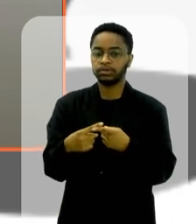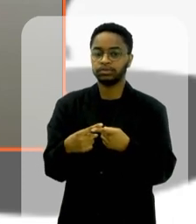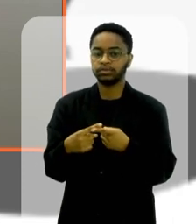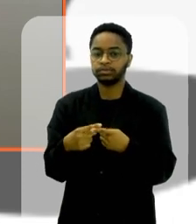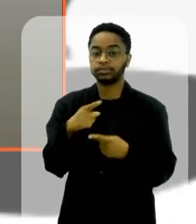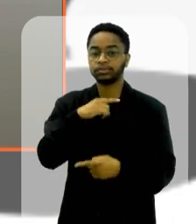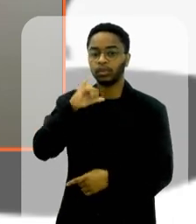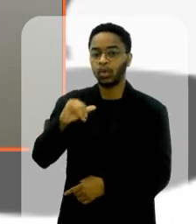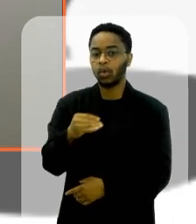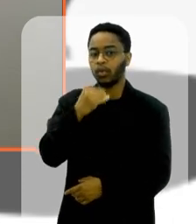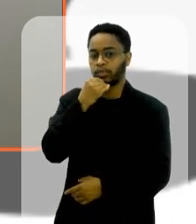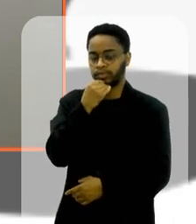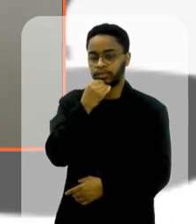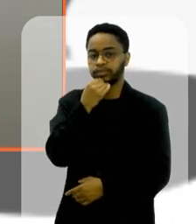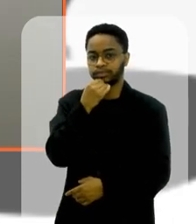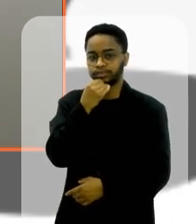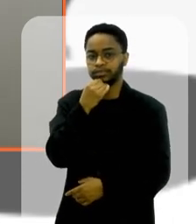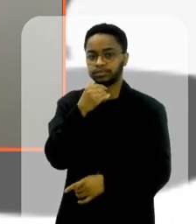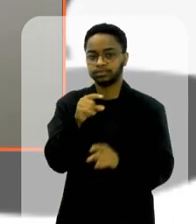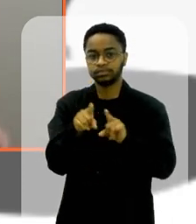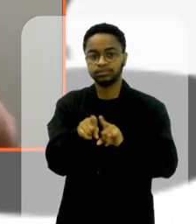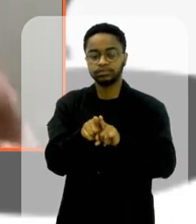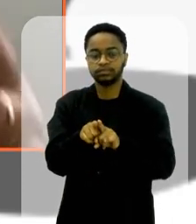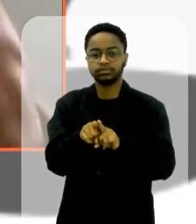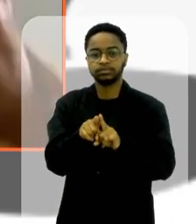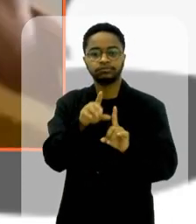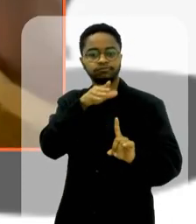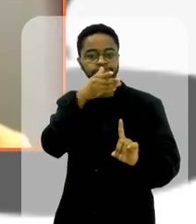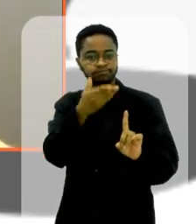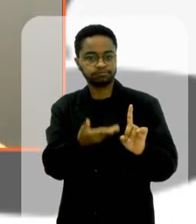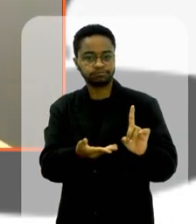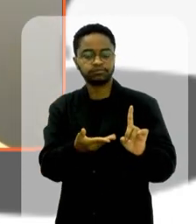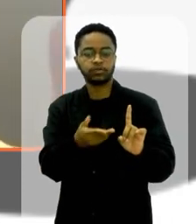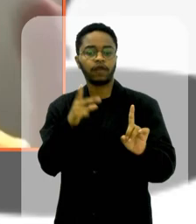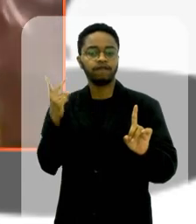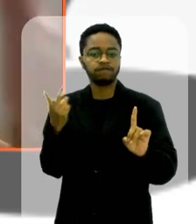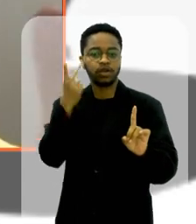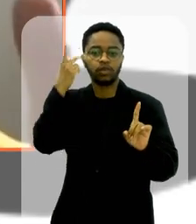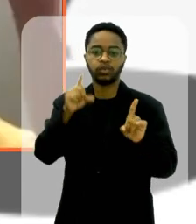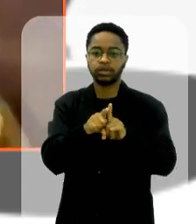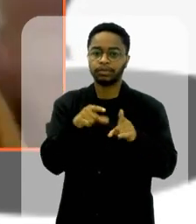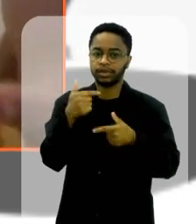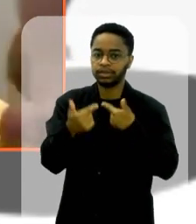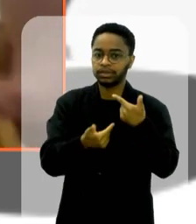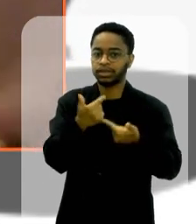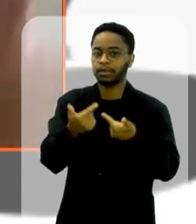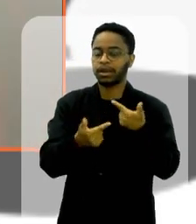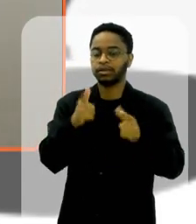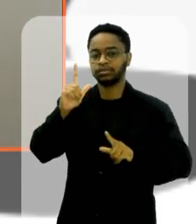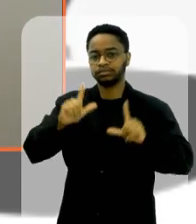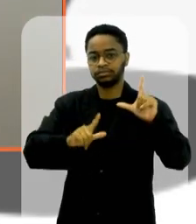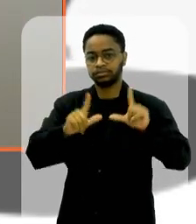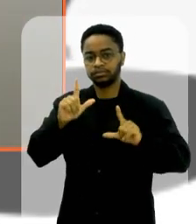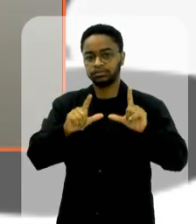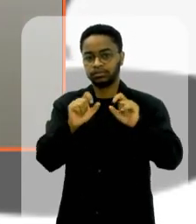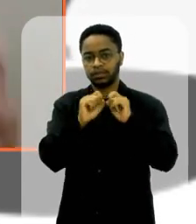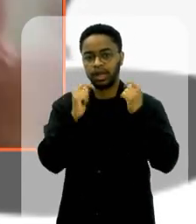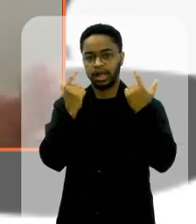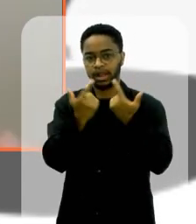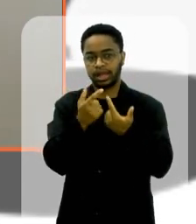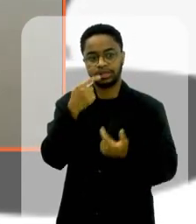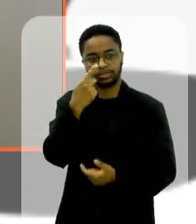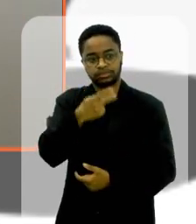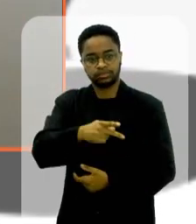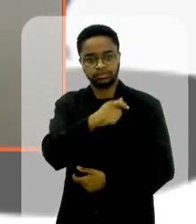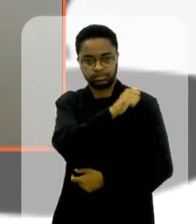porque a gente teve oportunidade de reconhecer o valor e o trabalho da TV